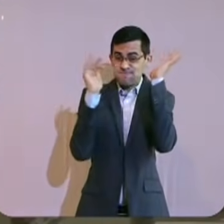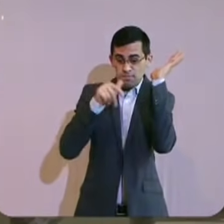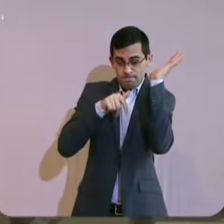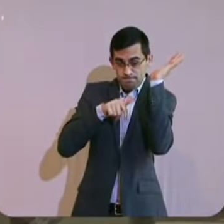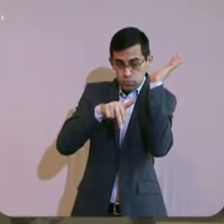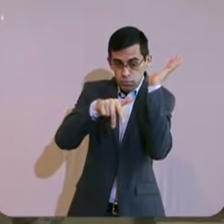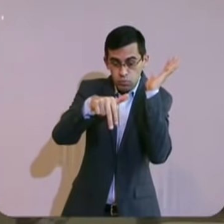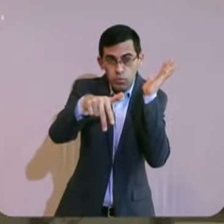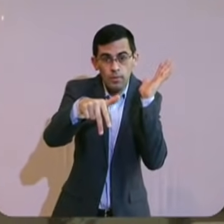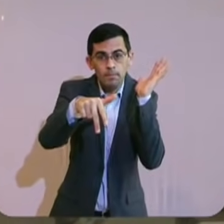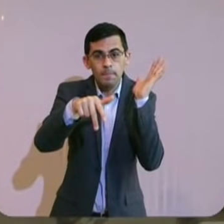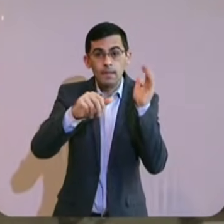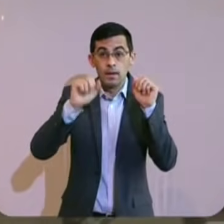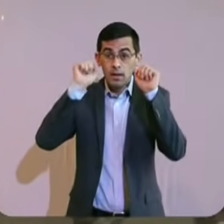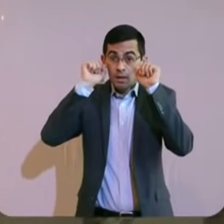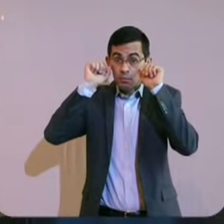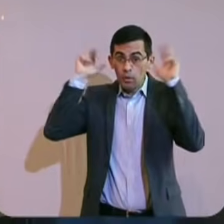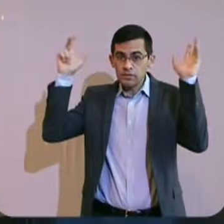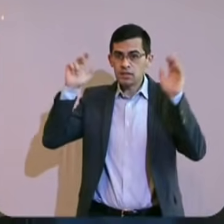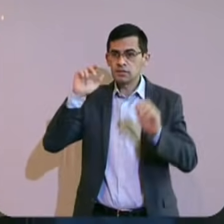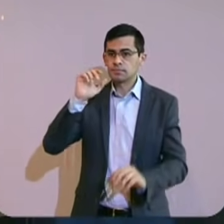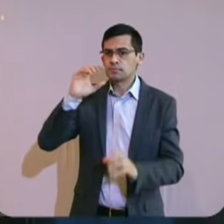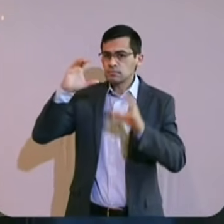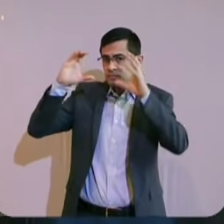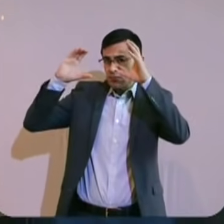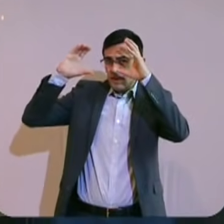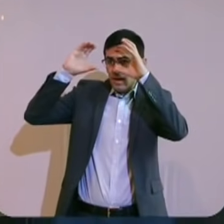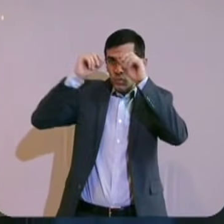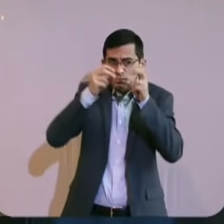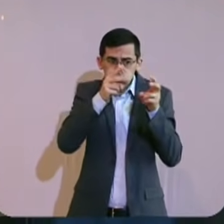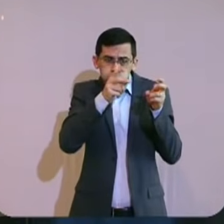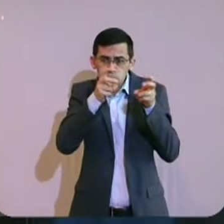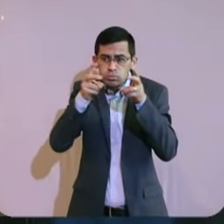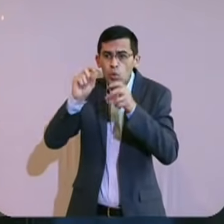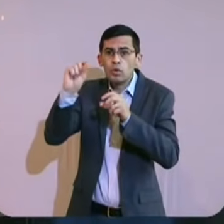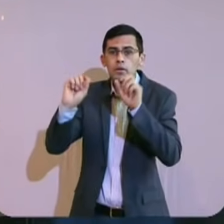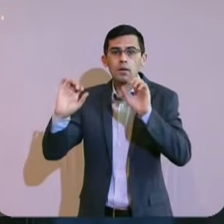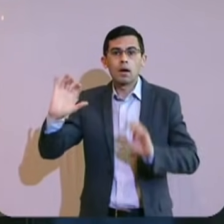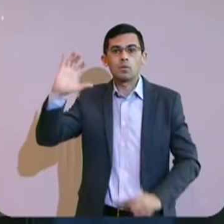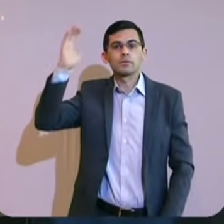aqui. E ele fica olhando a noite inteira para ver o que vai acontecer.